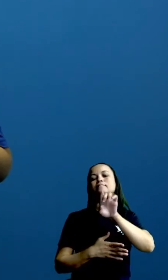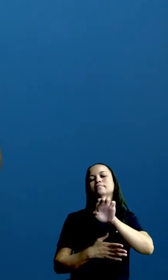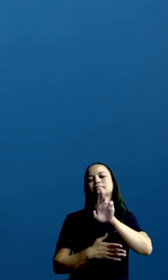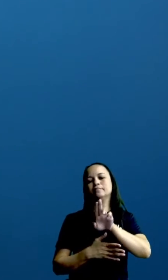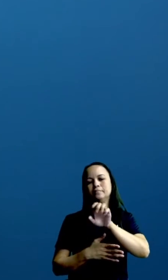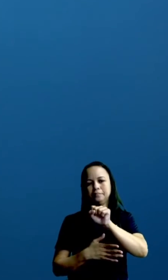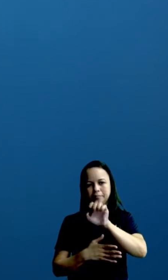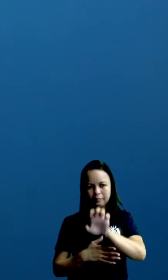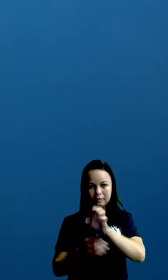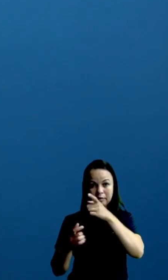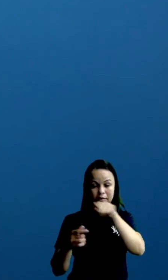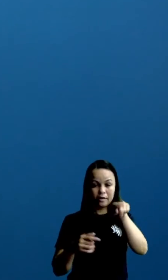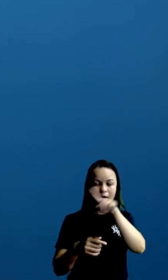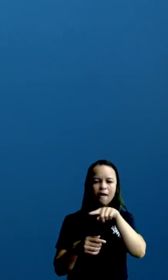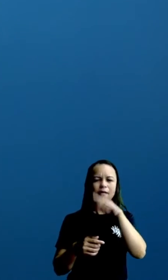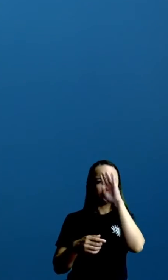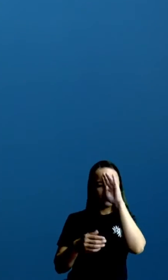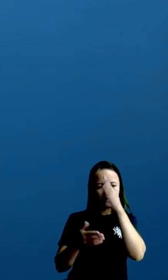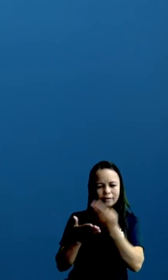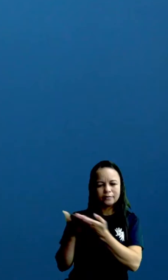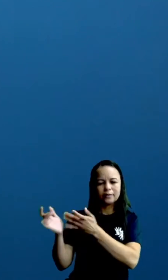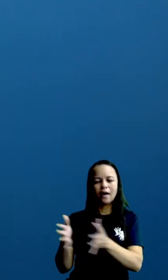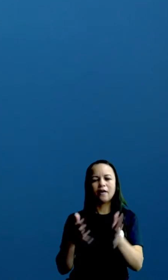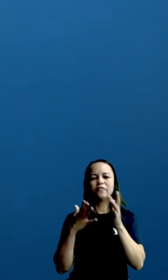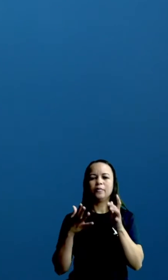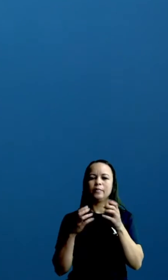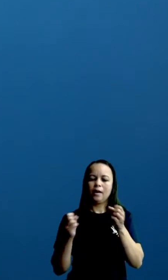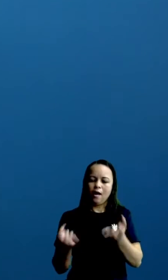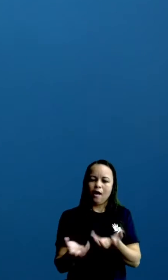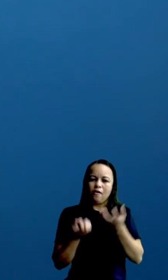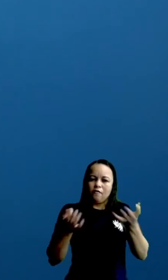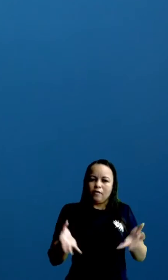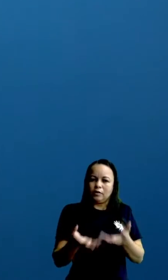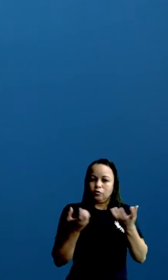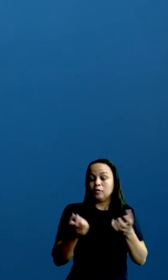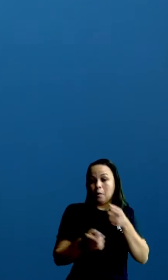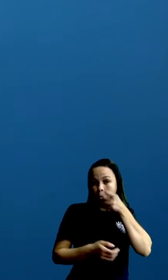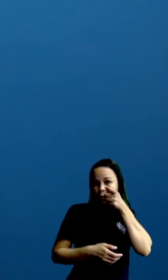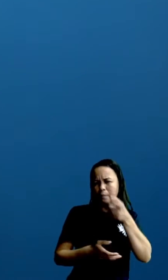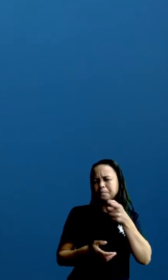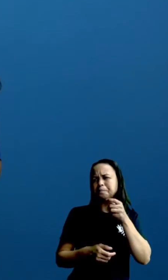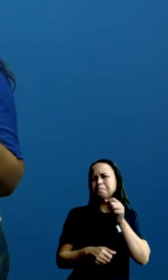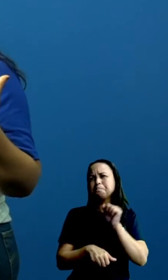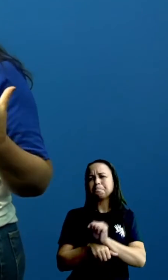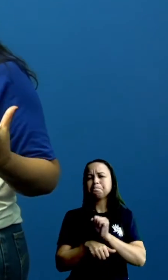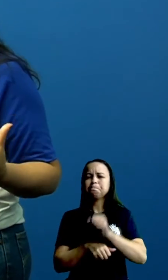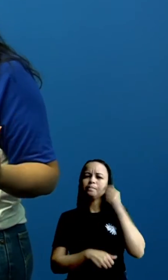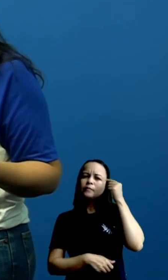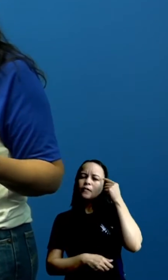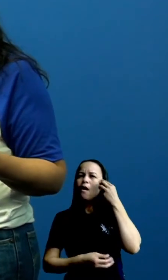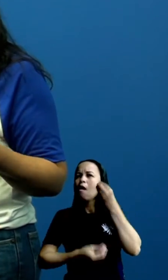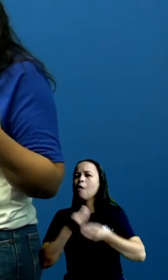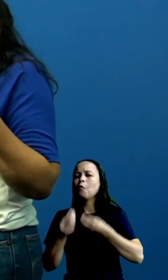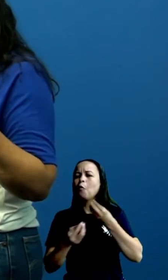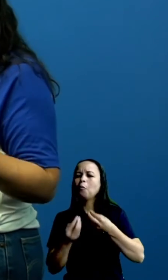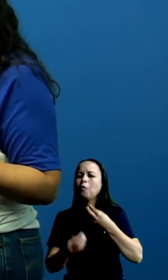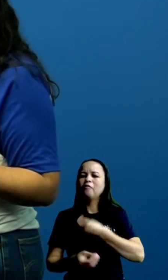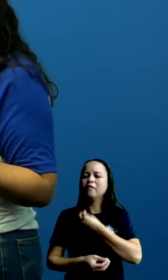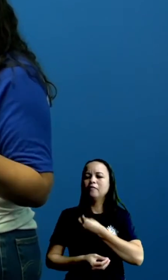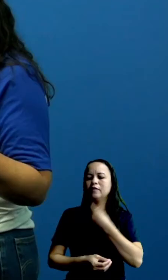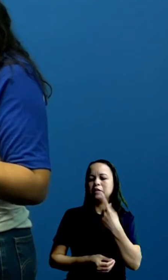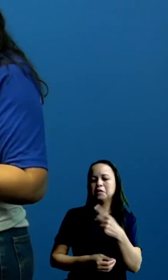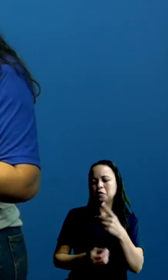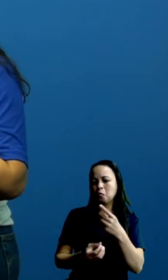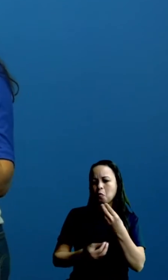é pena que elas fatura né fica muito interessante né somente para pensar como eles viviam e como